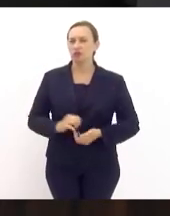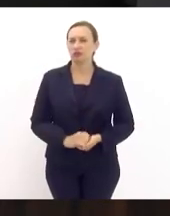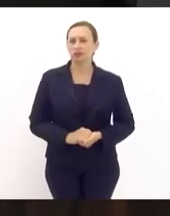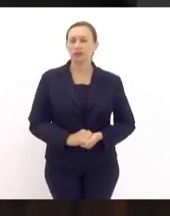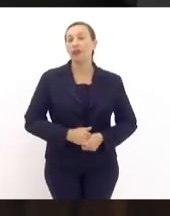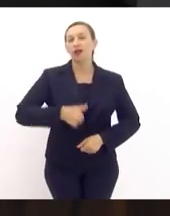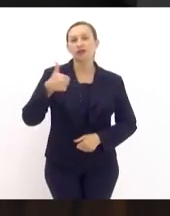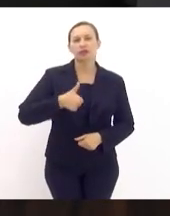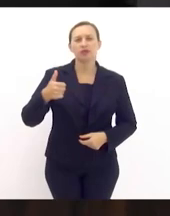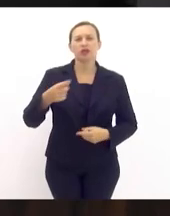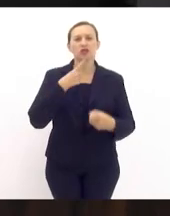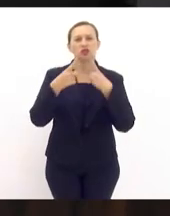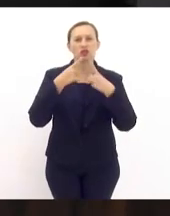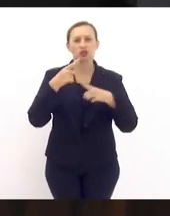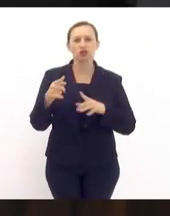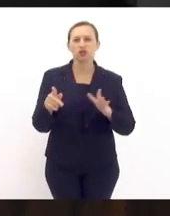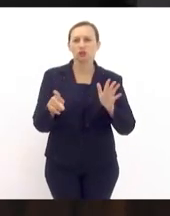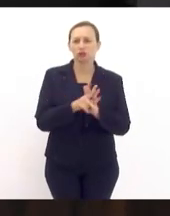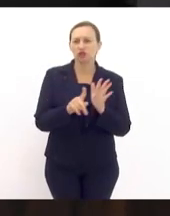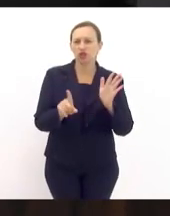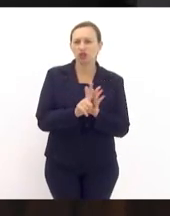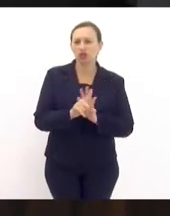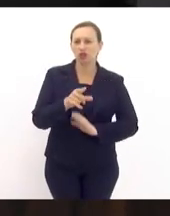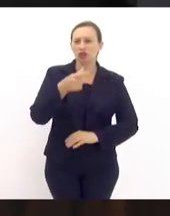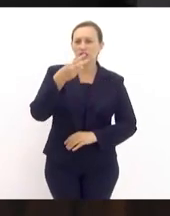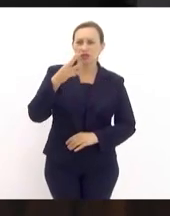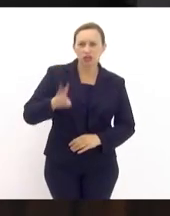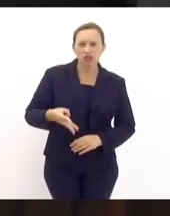Em primeira discussão, projeto de lei número